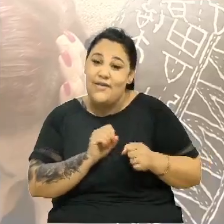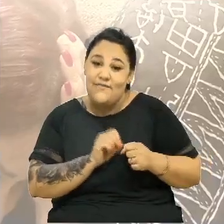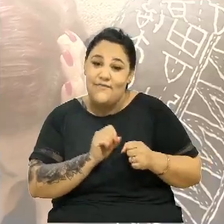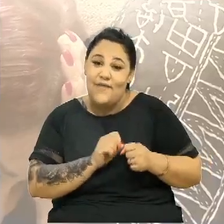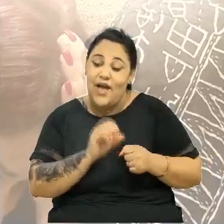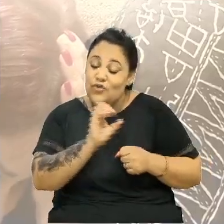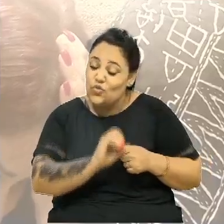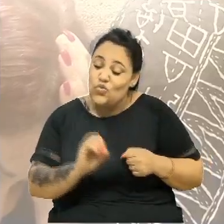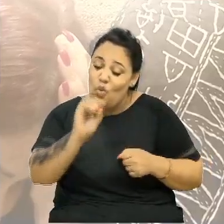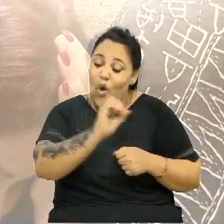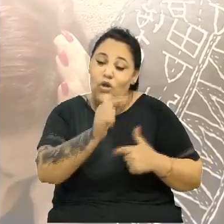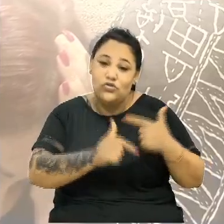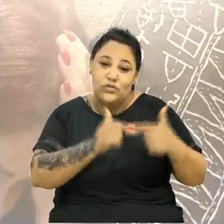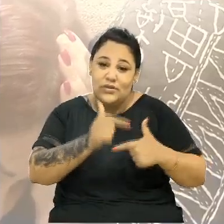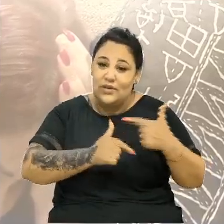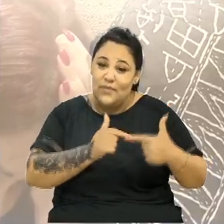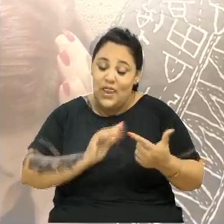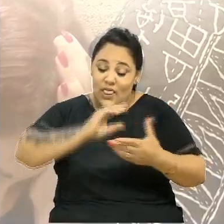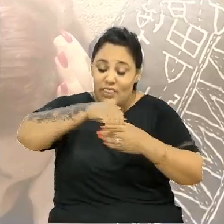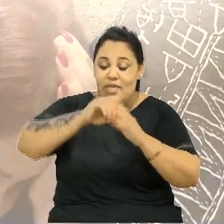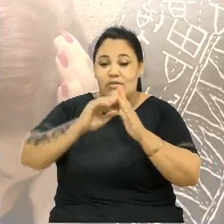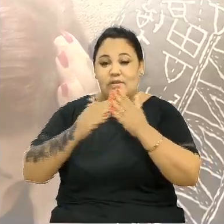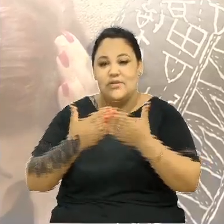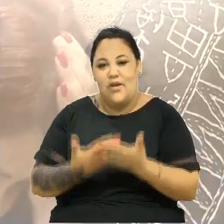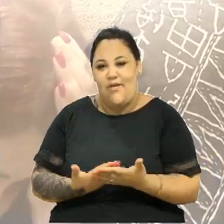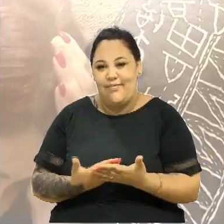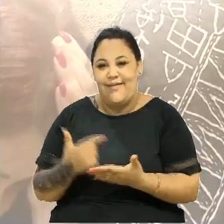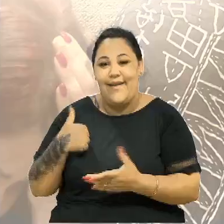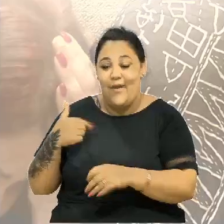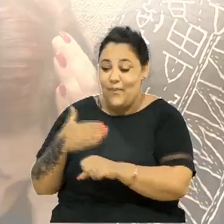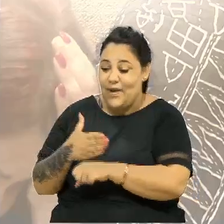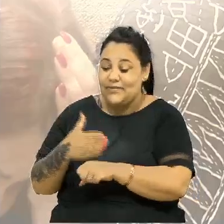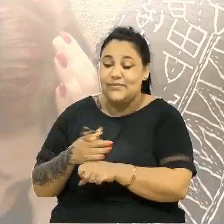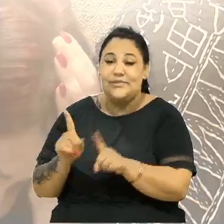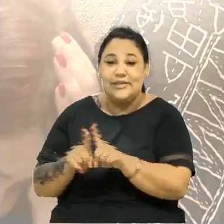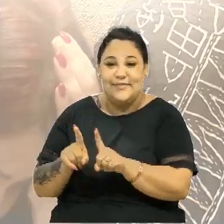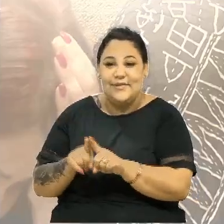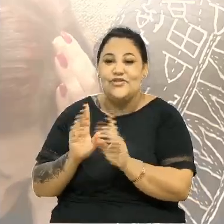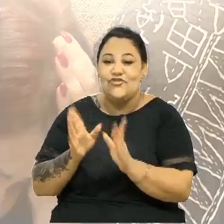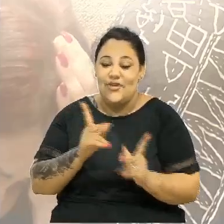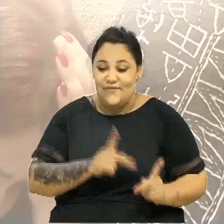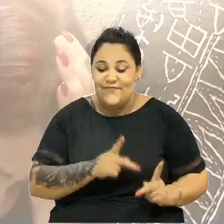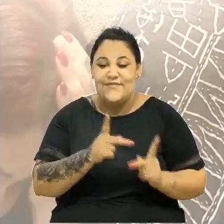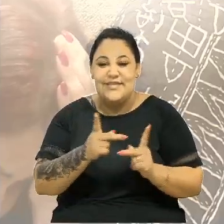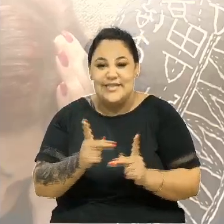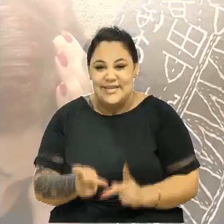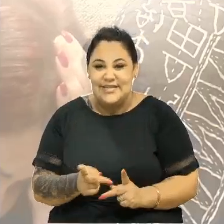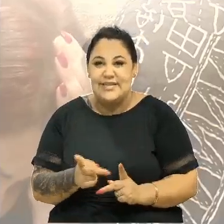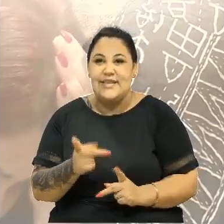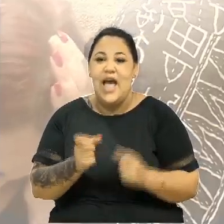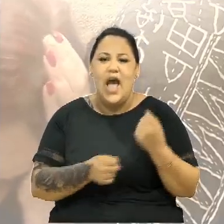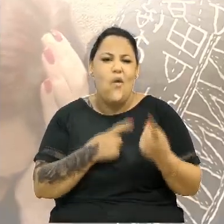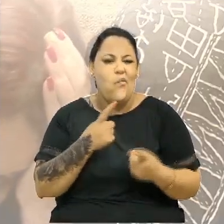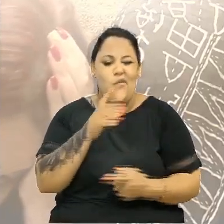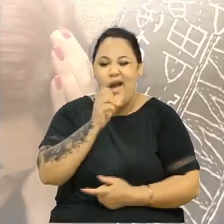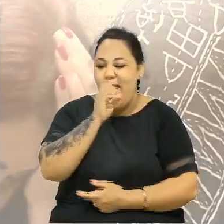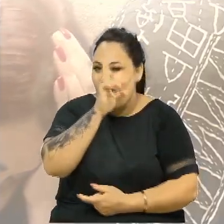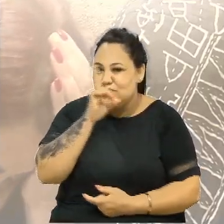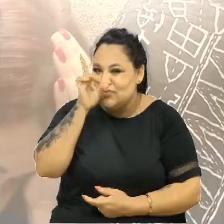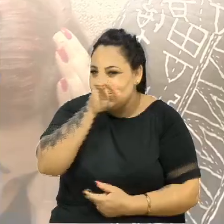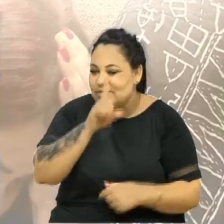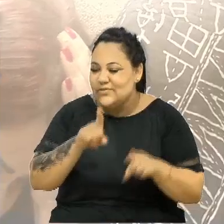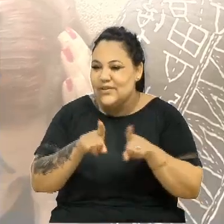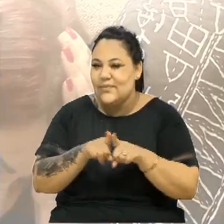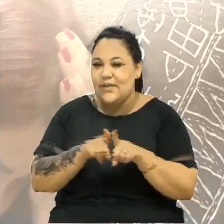acontecer na Escola Tancredo. Eu participei, inclusive, estive visitando alguns finais de semana,